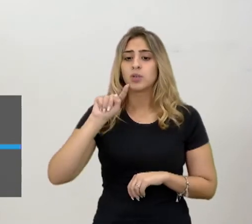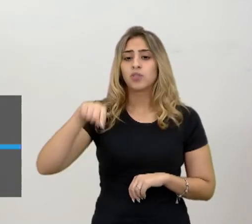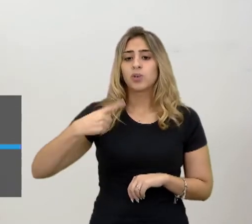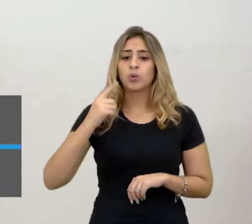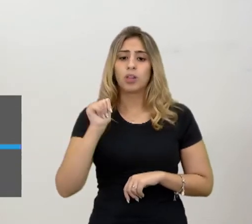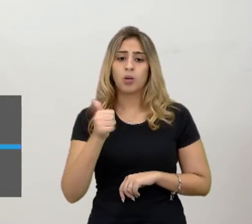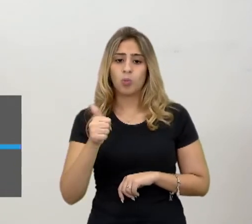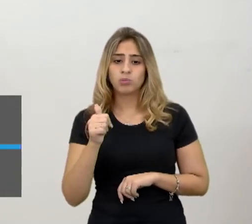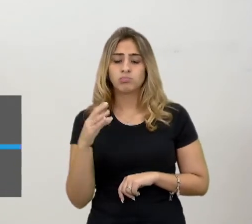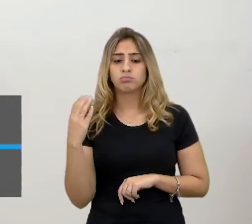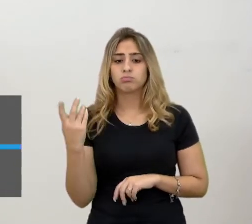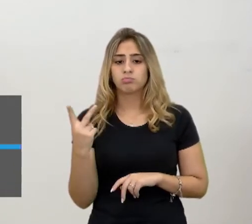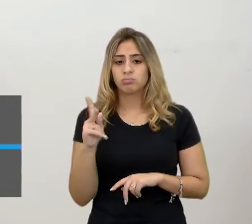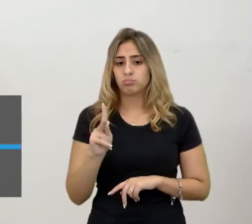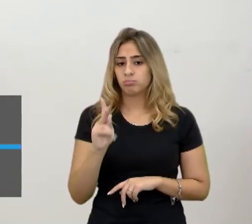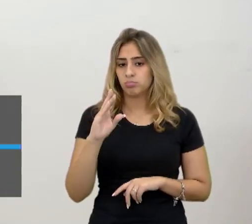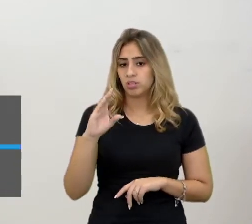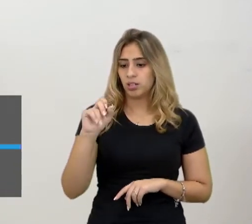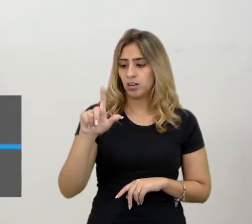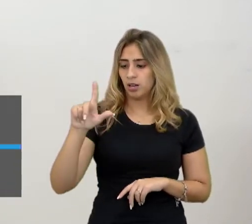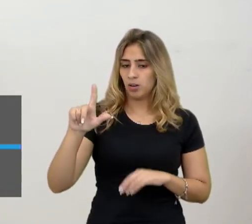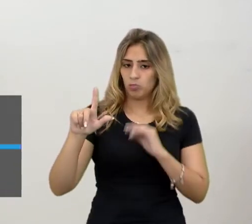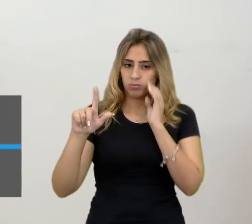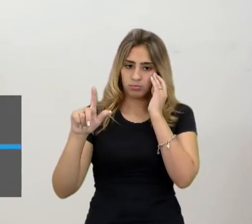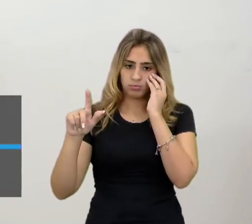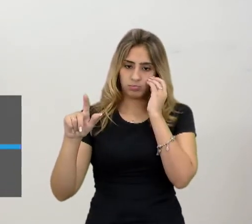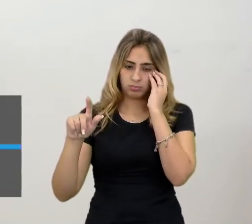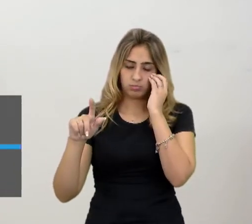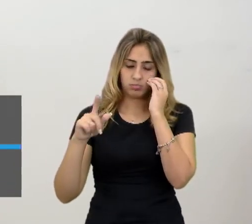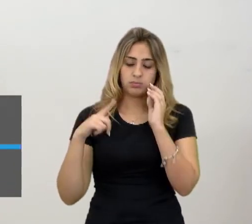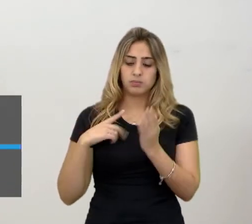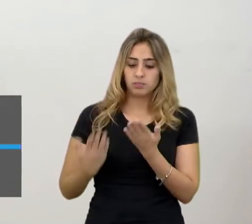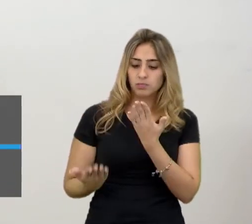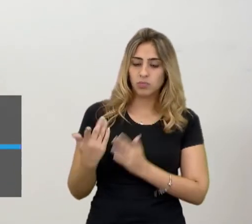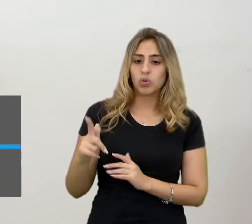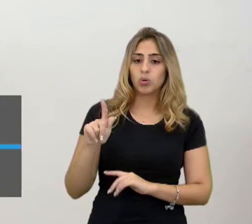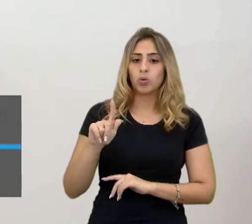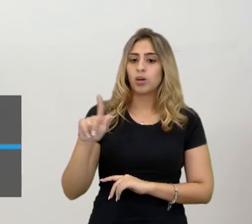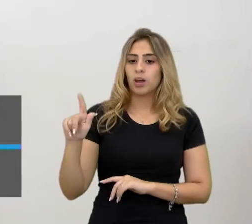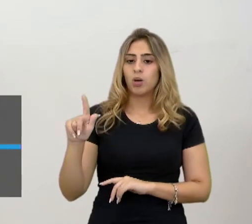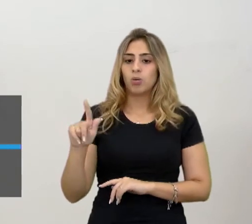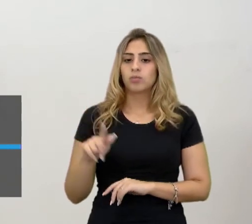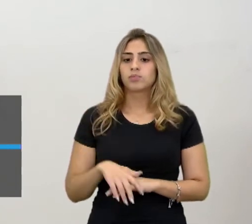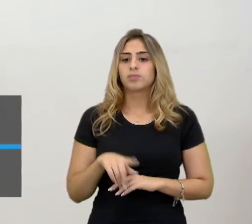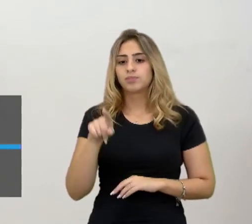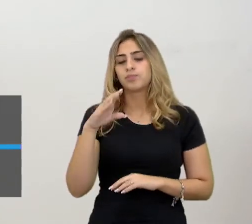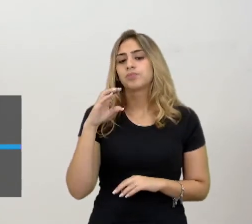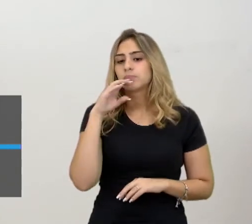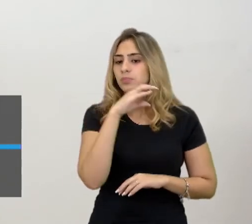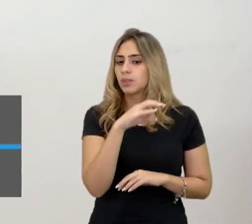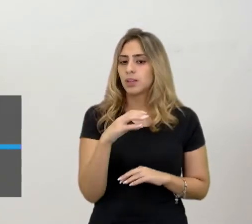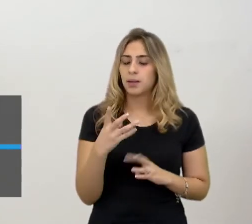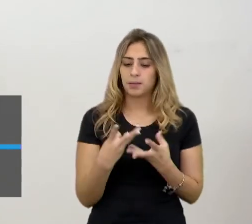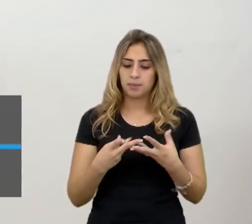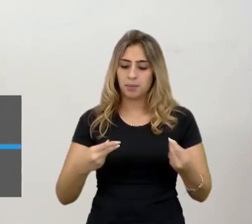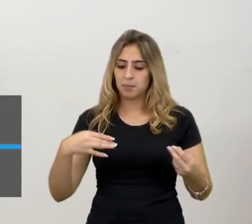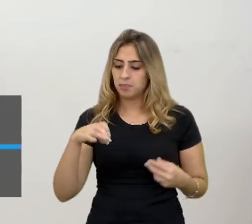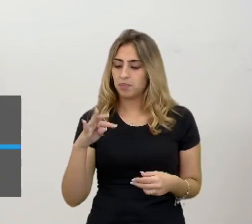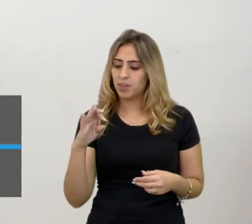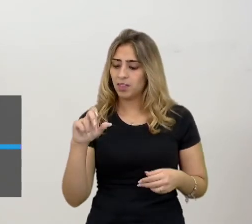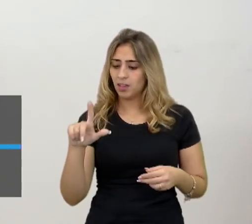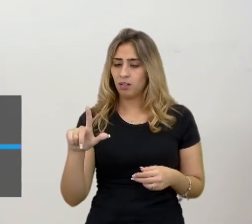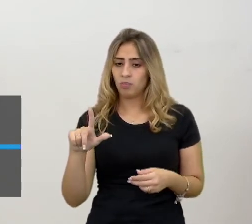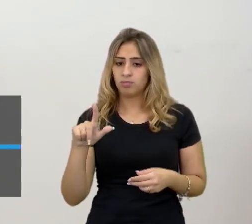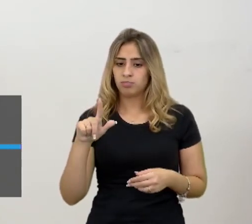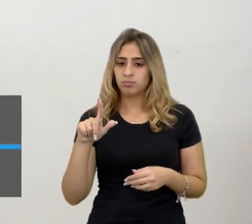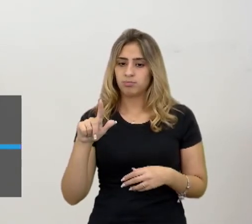0,11 calorias, né, 1 grama de ferro, para variar 1 grau. Note que quando você esquenta o metal, é rapidinho, né?